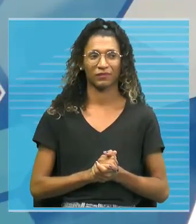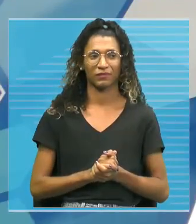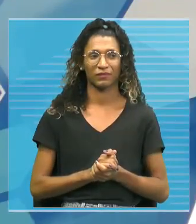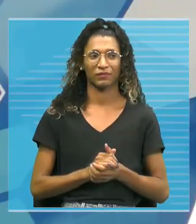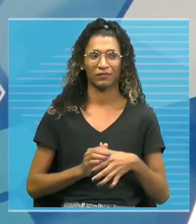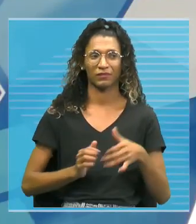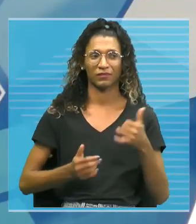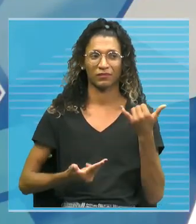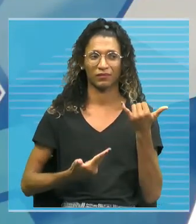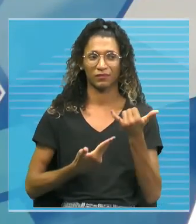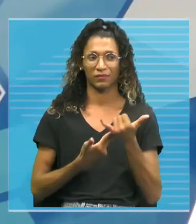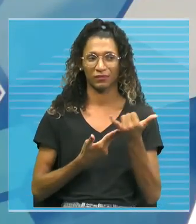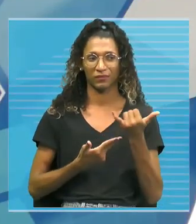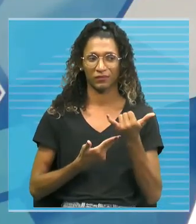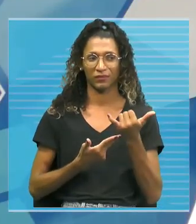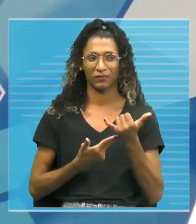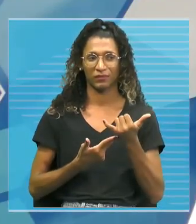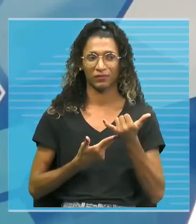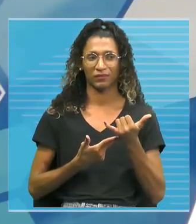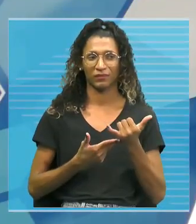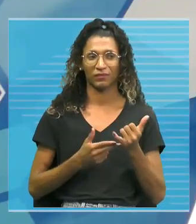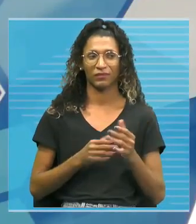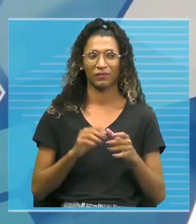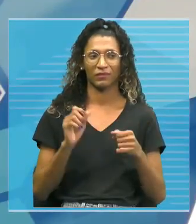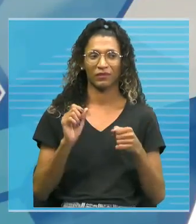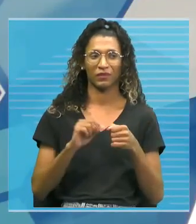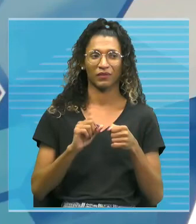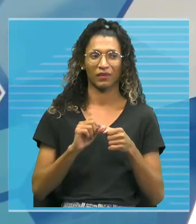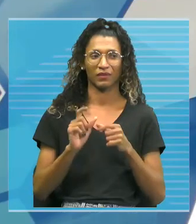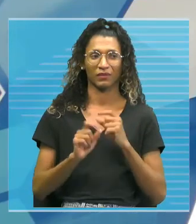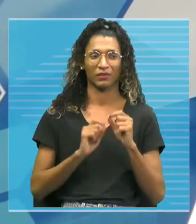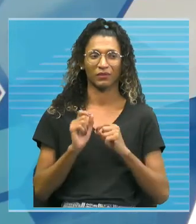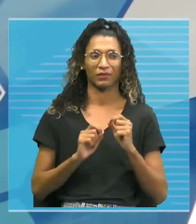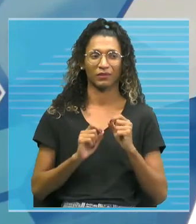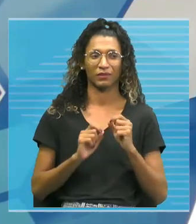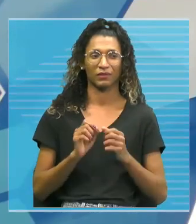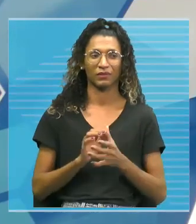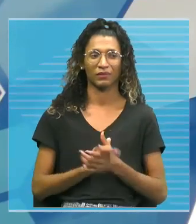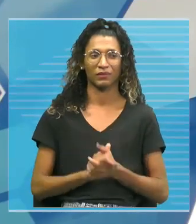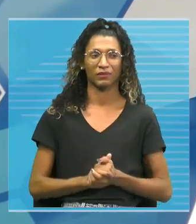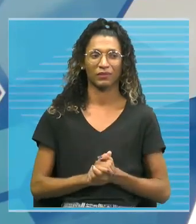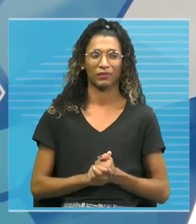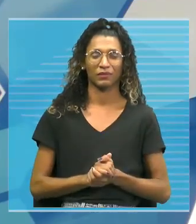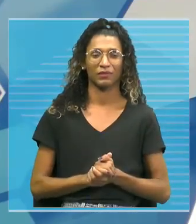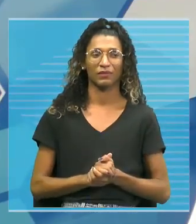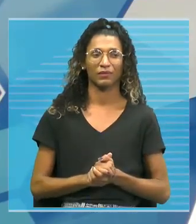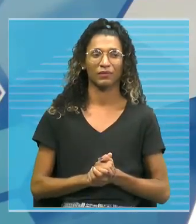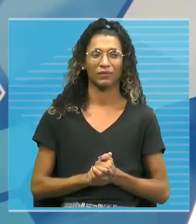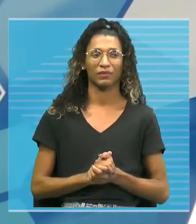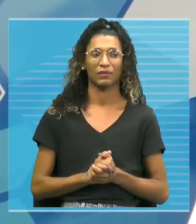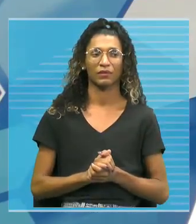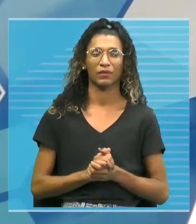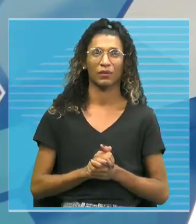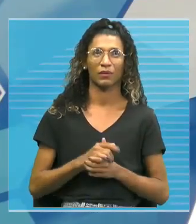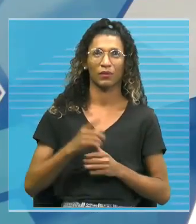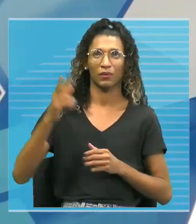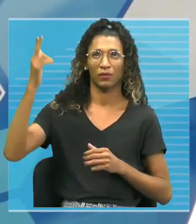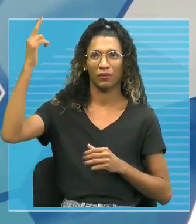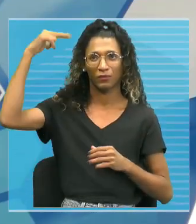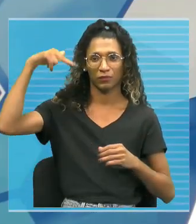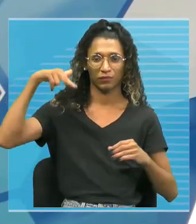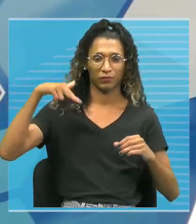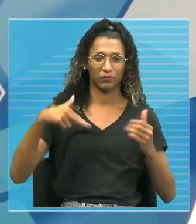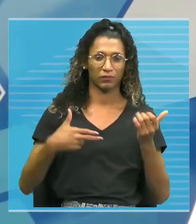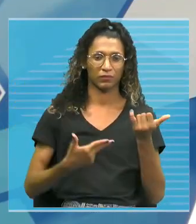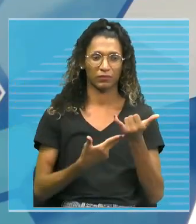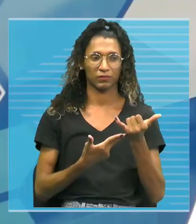ó. Ele aí, ó. E aí o que é que eu faço, ó? Eu pego isso, o cabo do Data Show, conecto ele aqui,